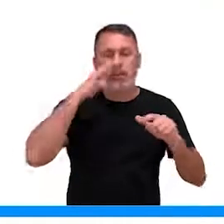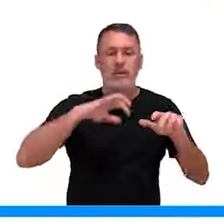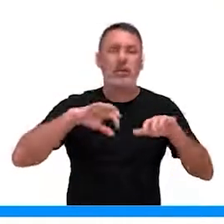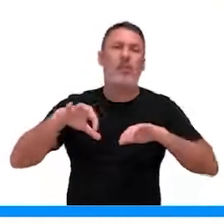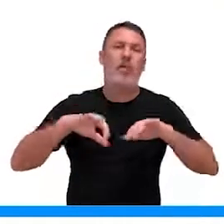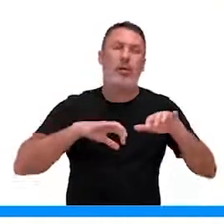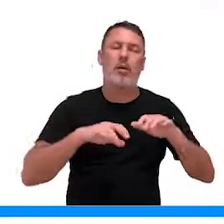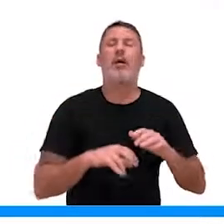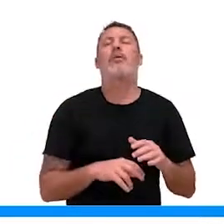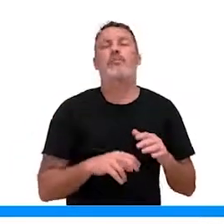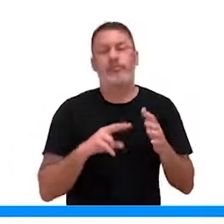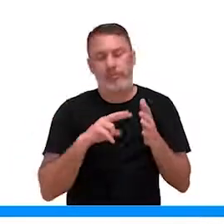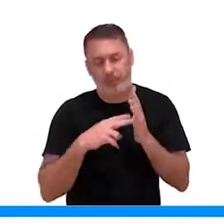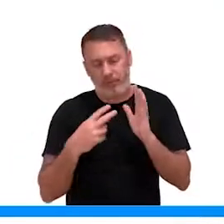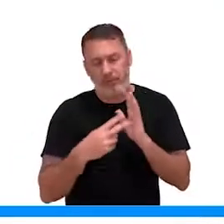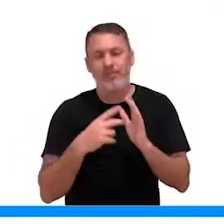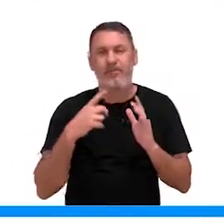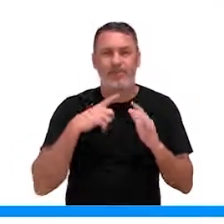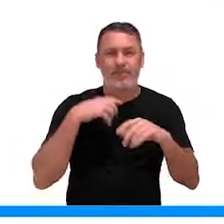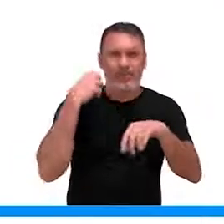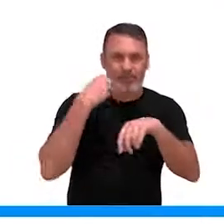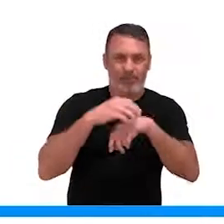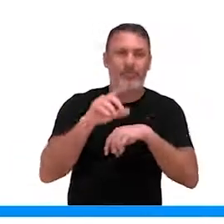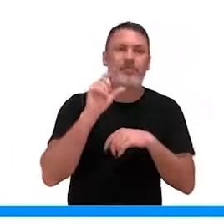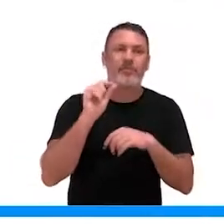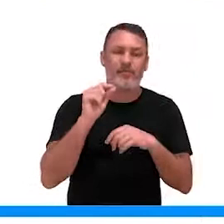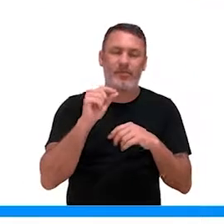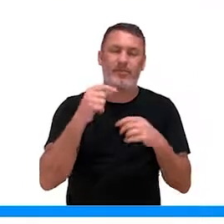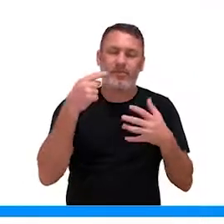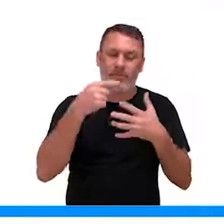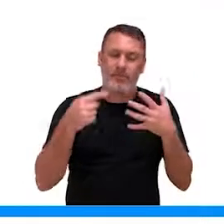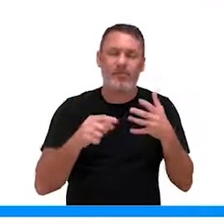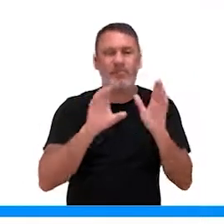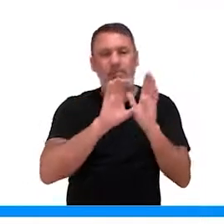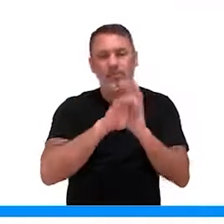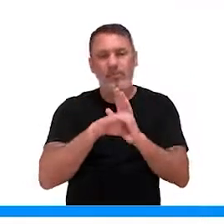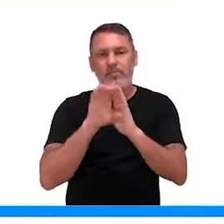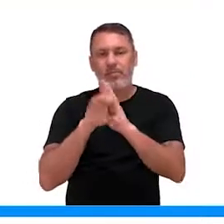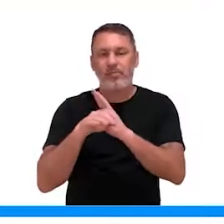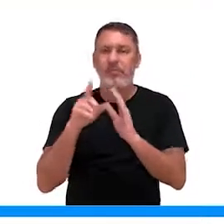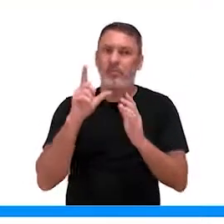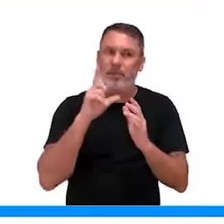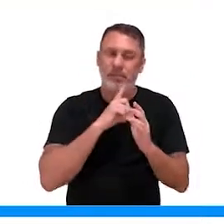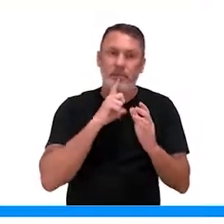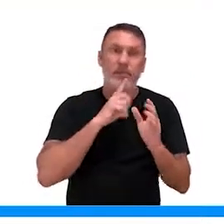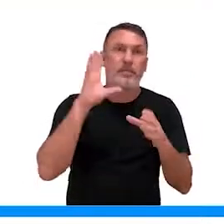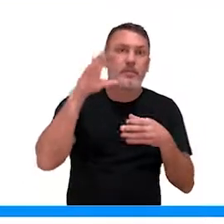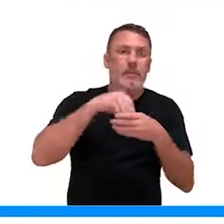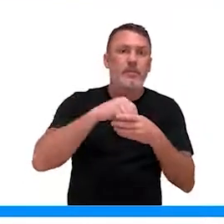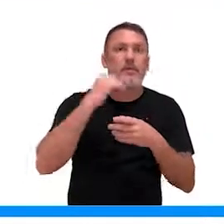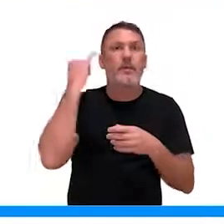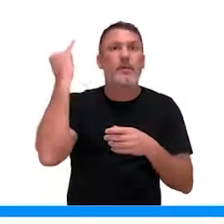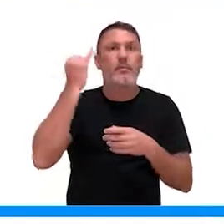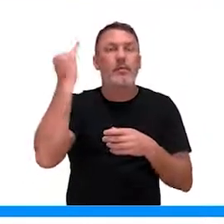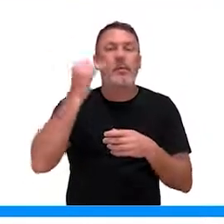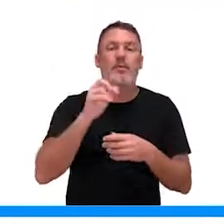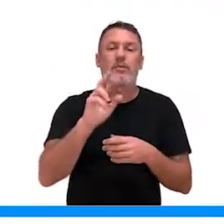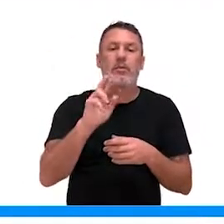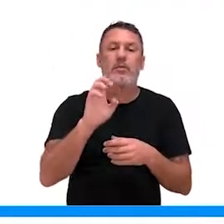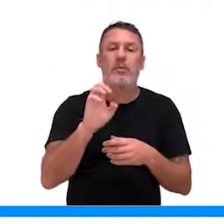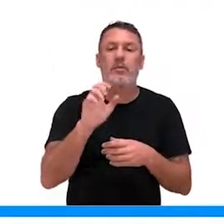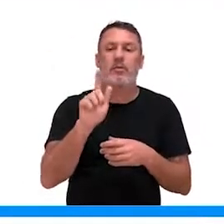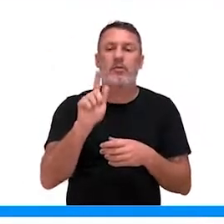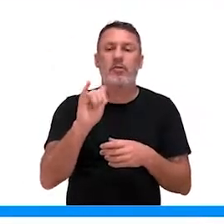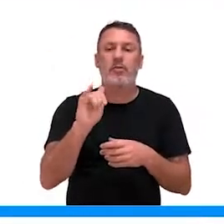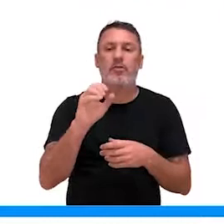que nós citamos aqui, exemplificamos, conceituamos e compreendemos a importância dessas regionalizações.